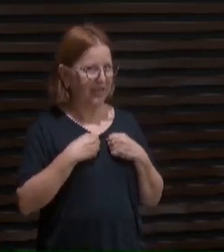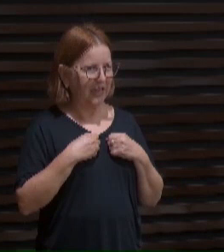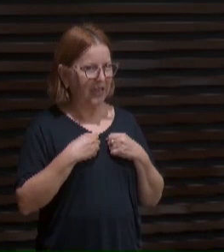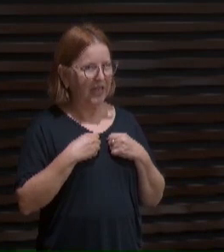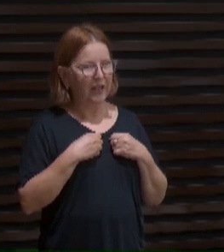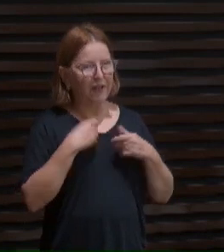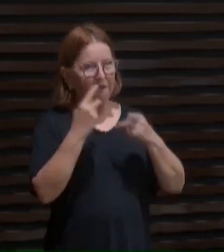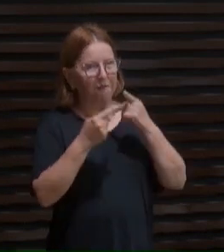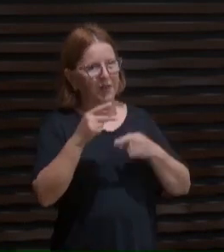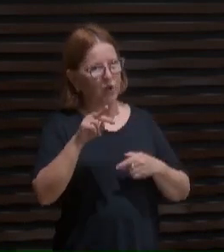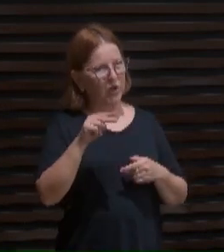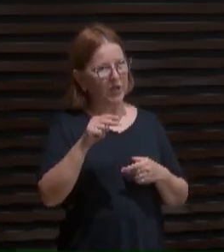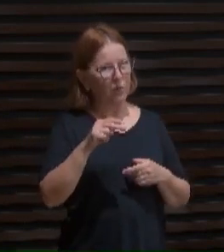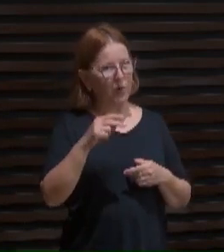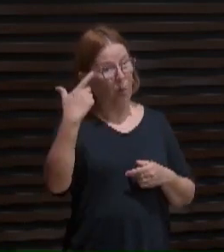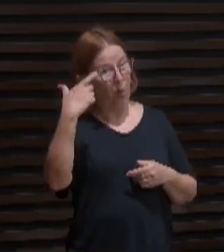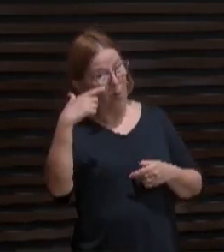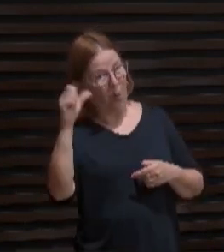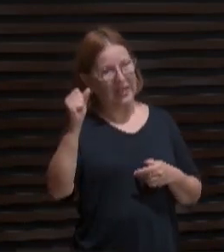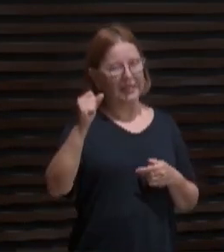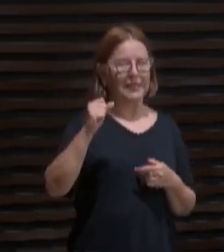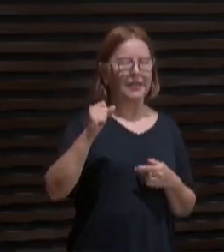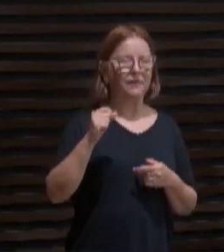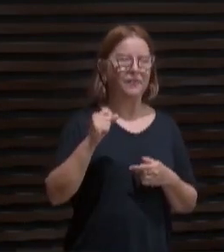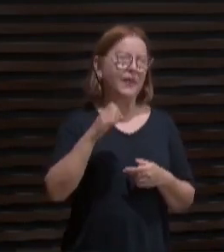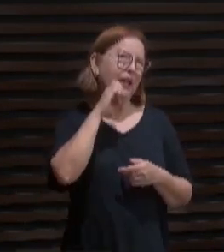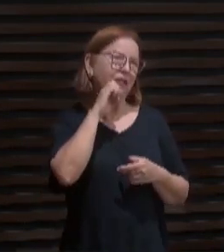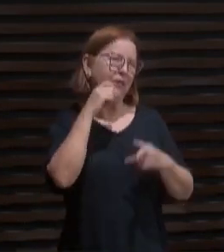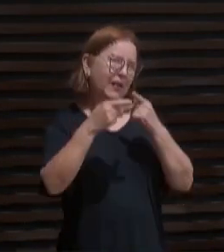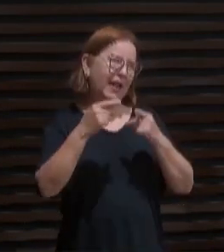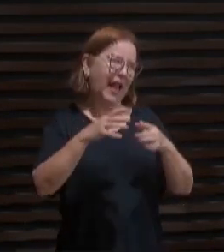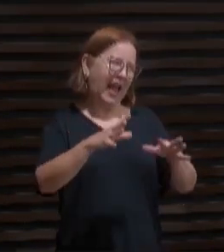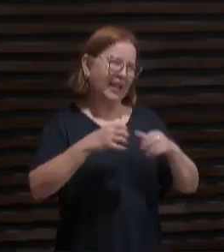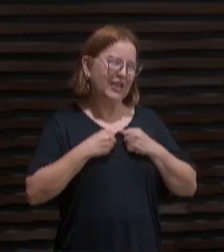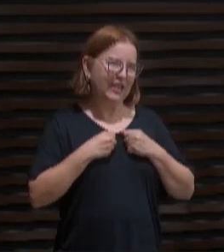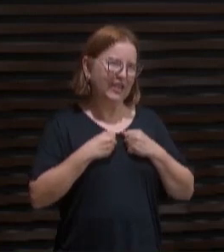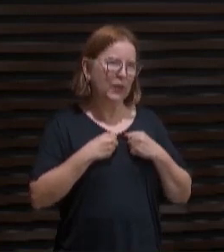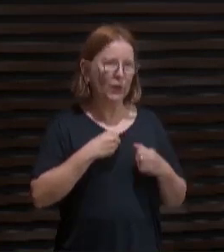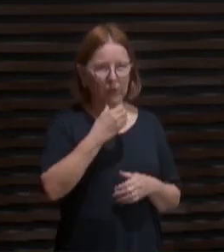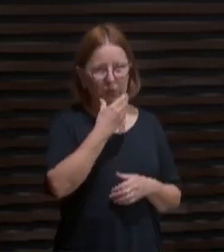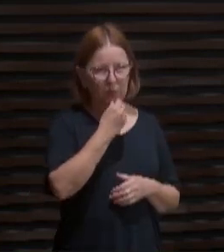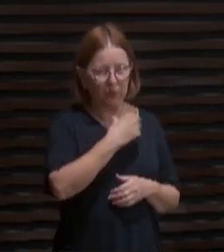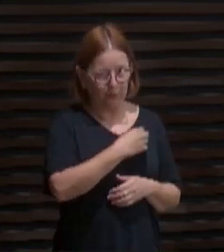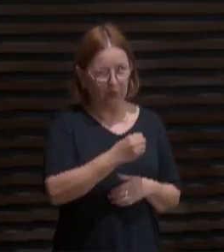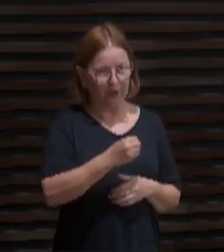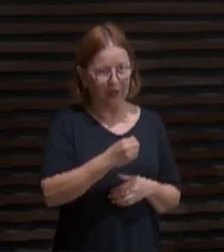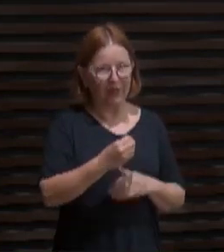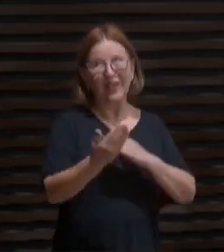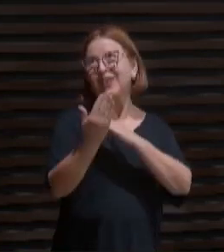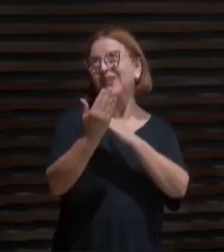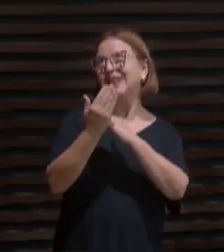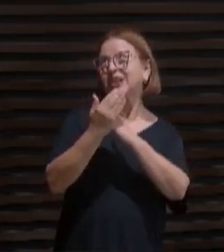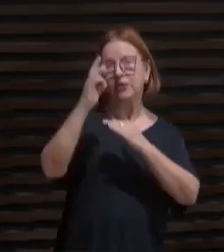por isso que o nome dele é Caim, conquista. Adquirir um varão com o auxílio do Senhor. E eu aqui